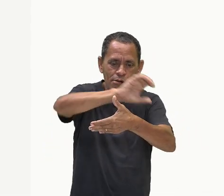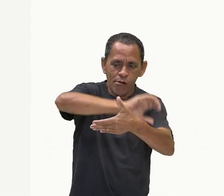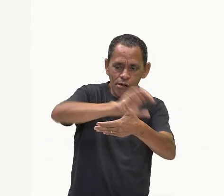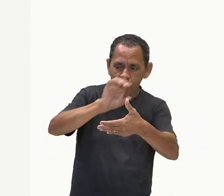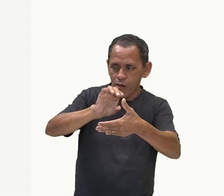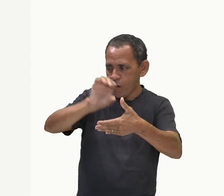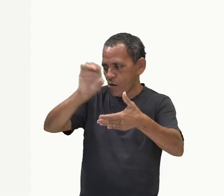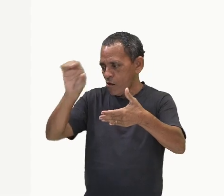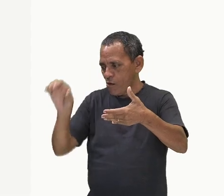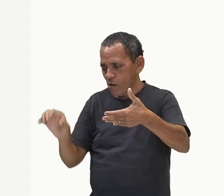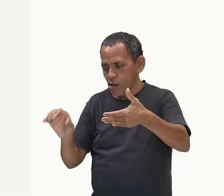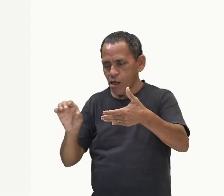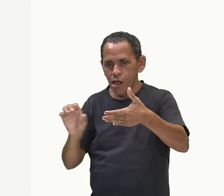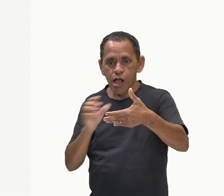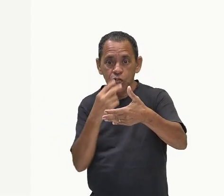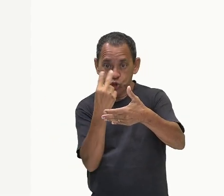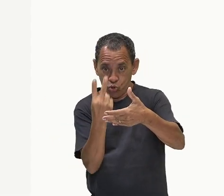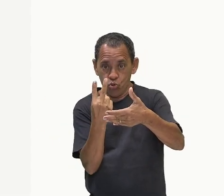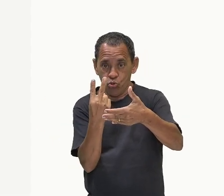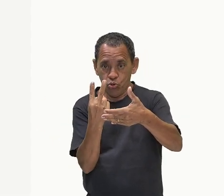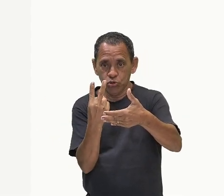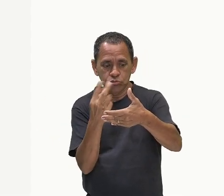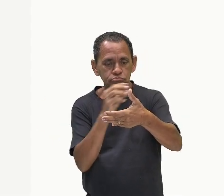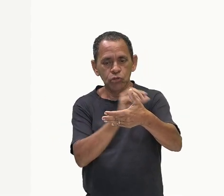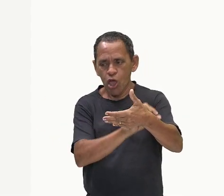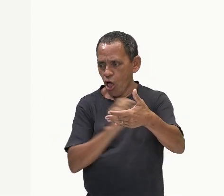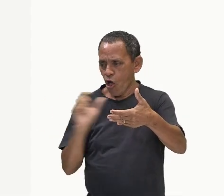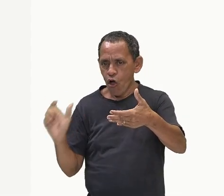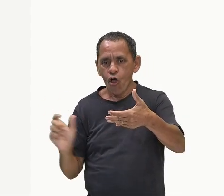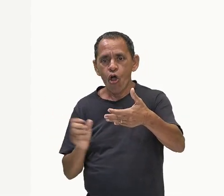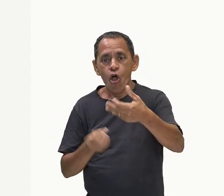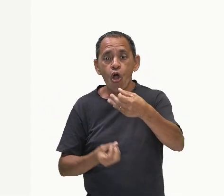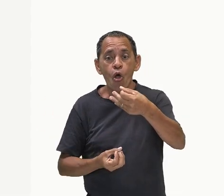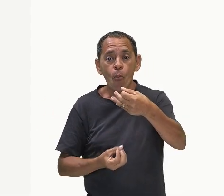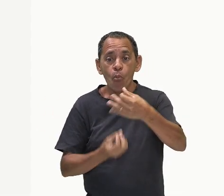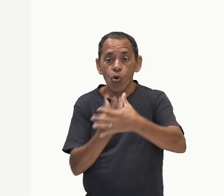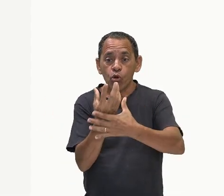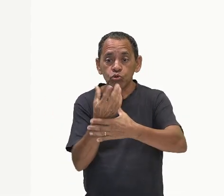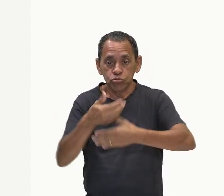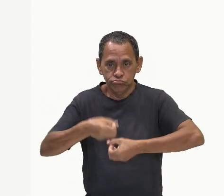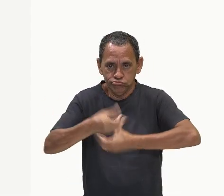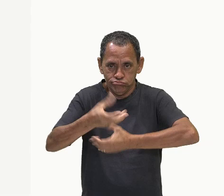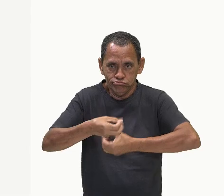vocês. Os ovários, eles produzem os óvulos